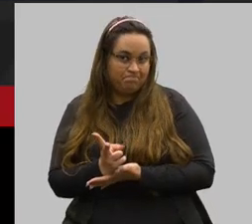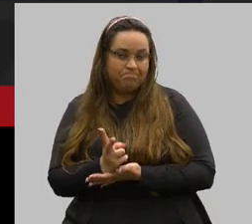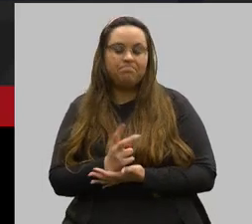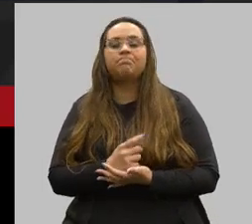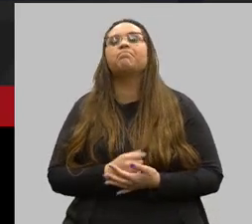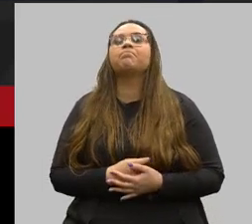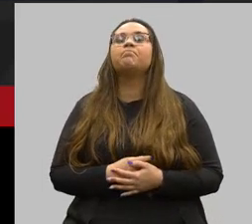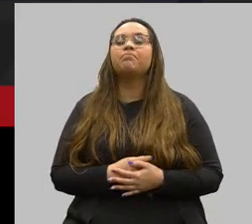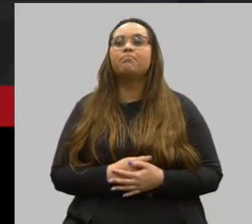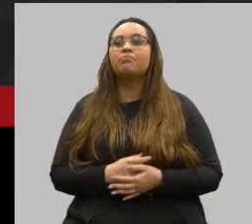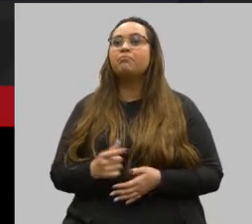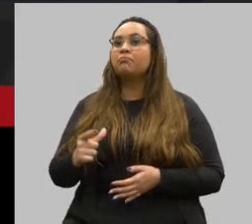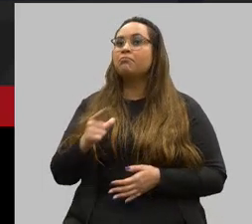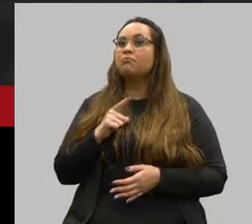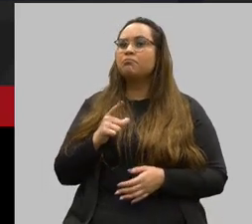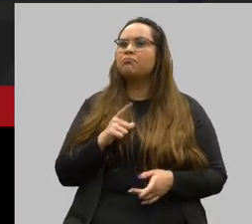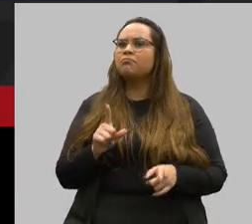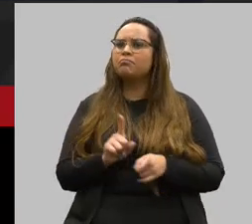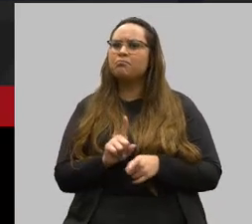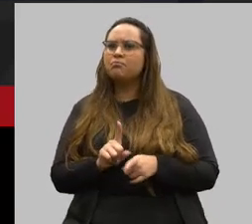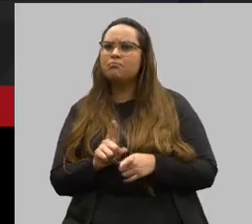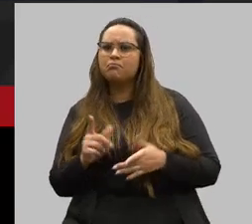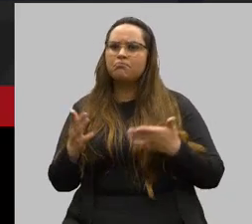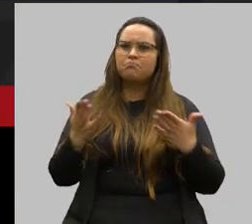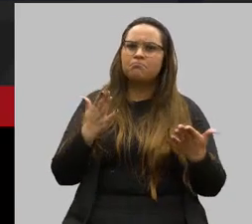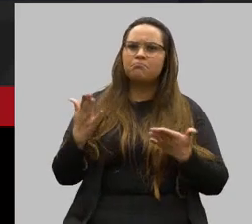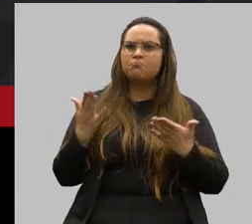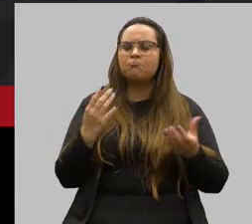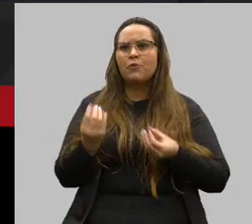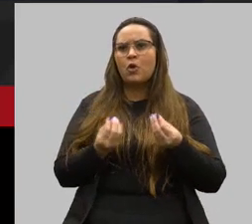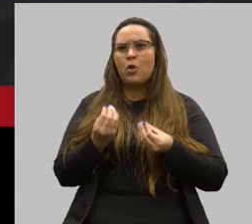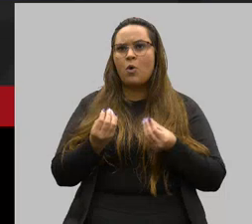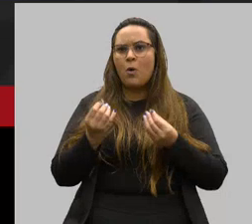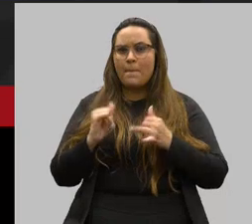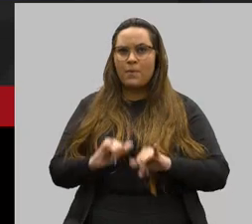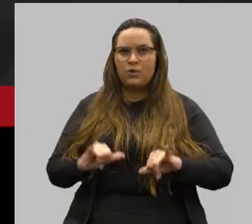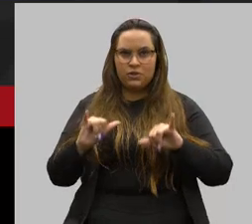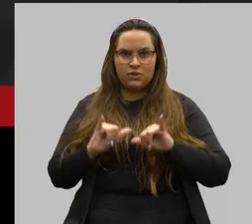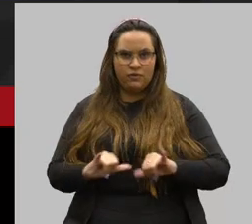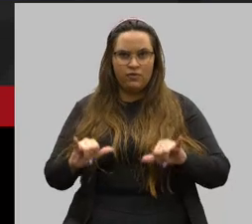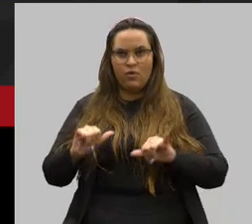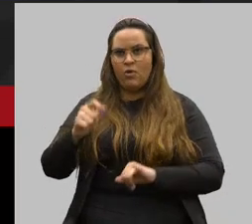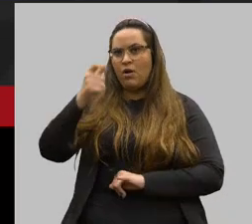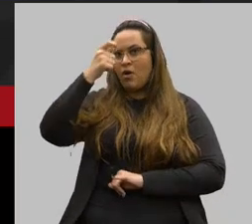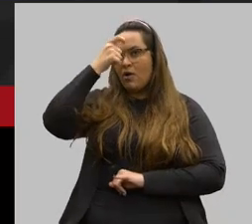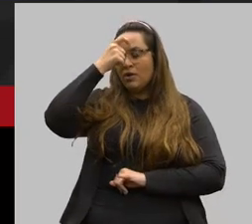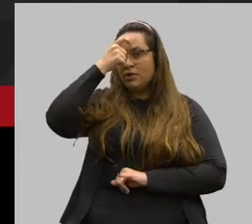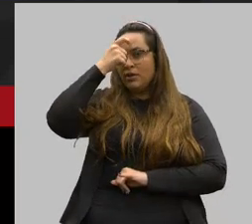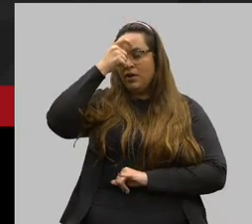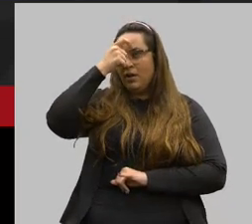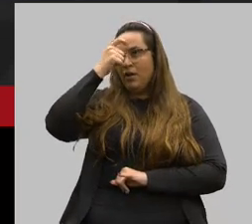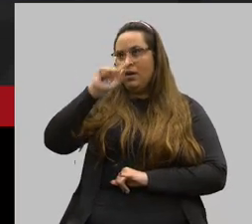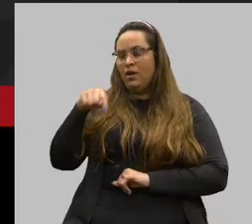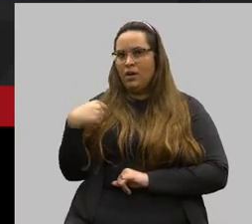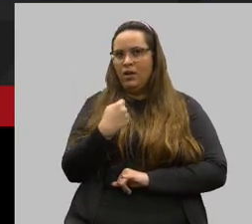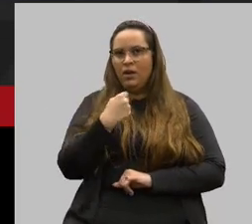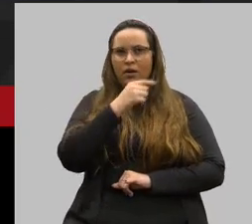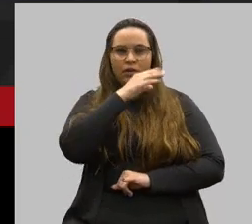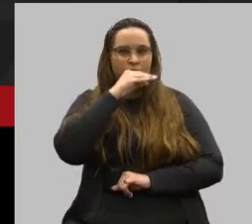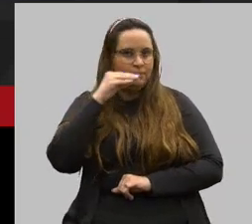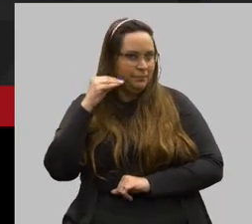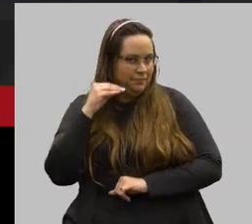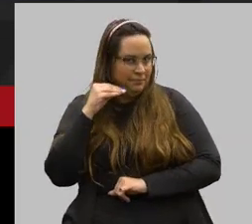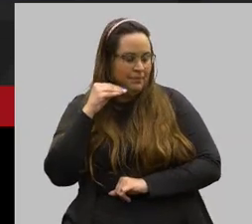eh perenidade né dessa divulgação eh e conscientização dos nossos servidores